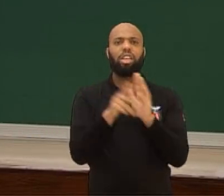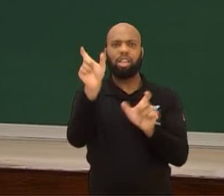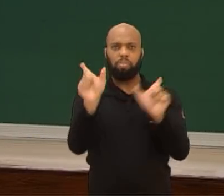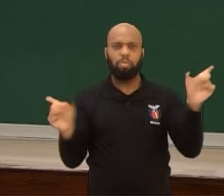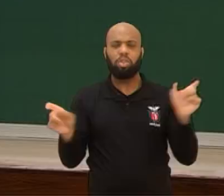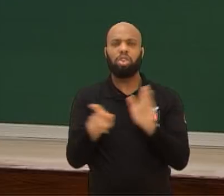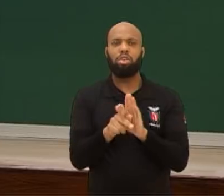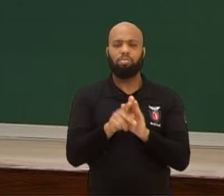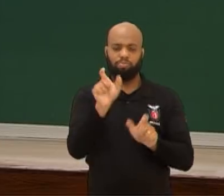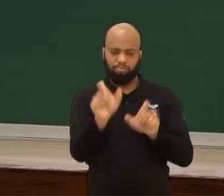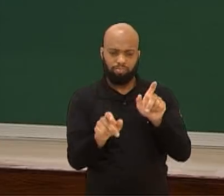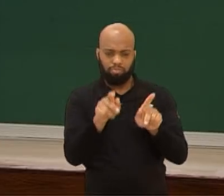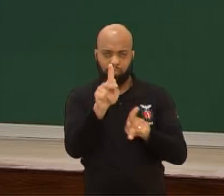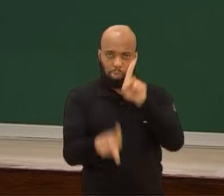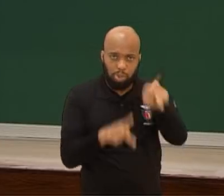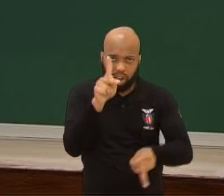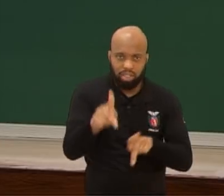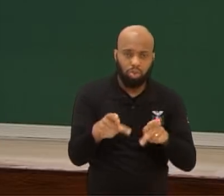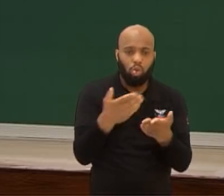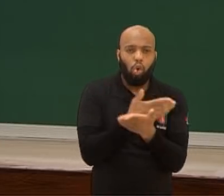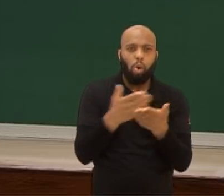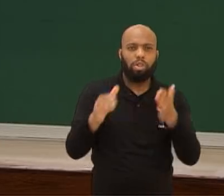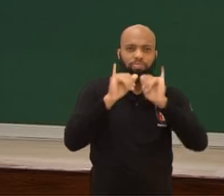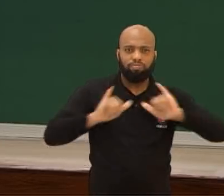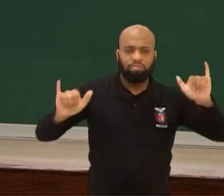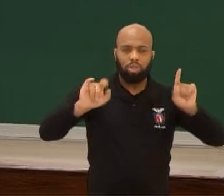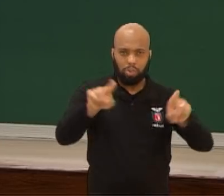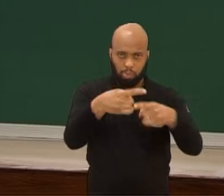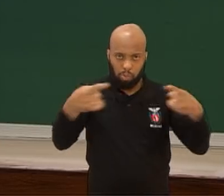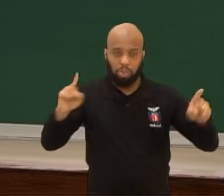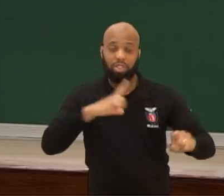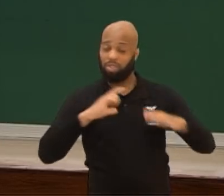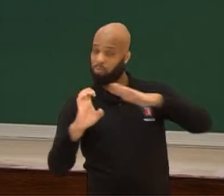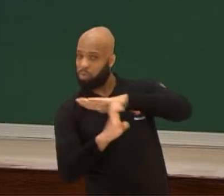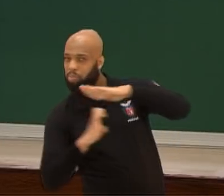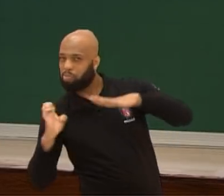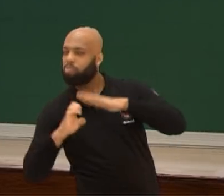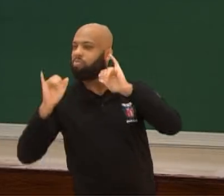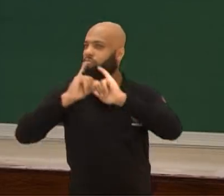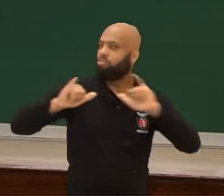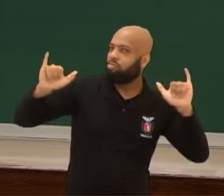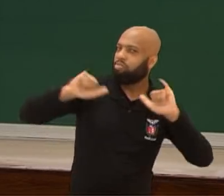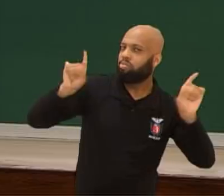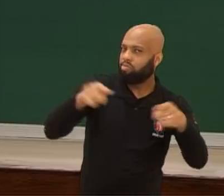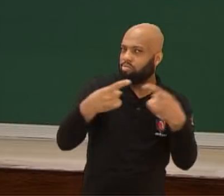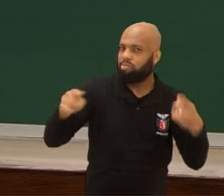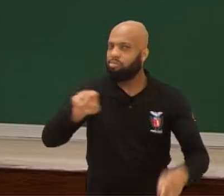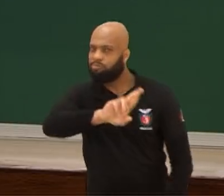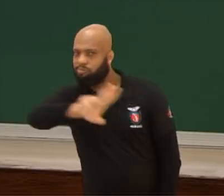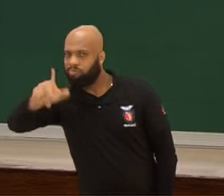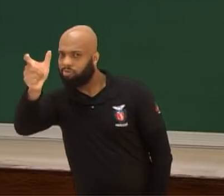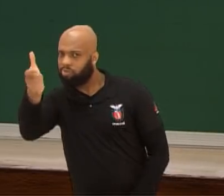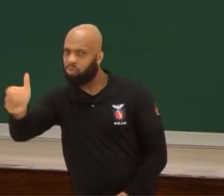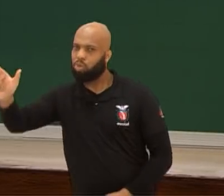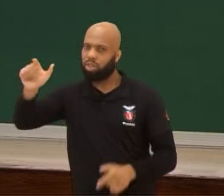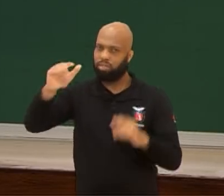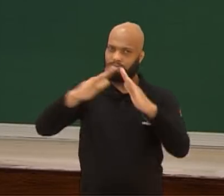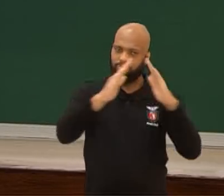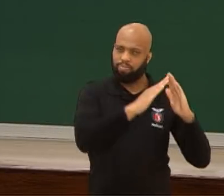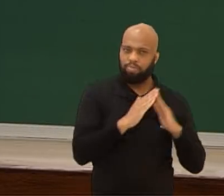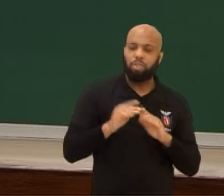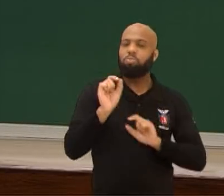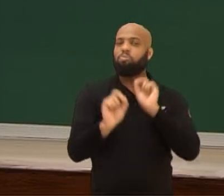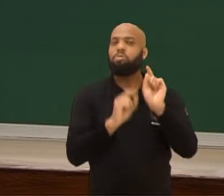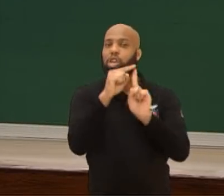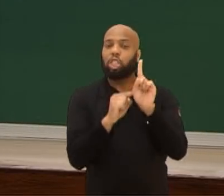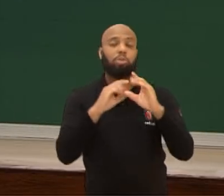da população e passou a transmitir música. Uma empresa transmitindo música para várias outras casas.